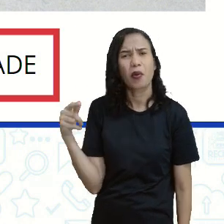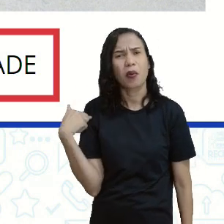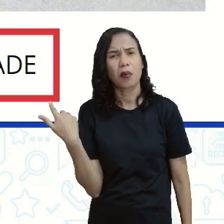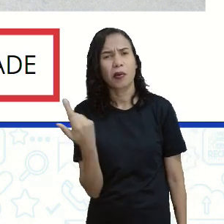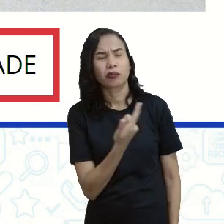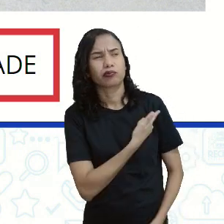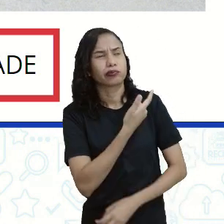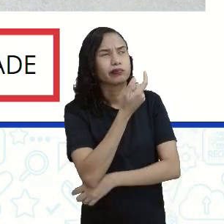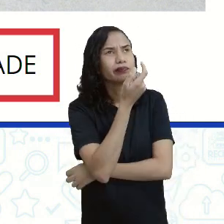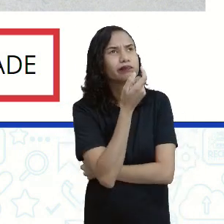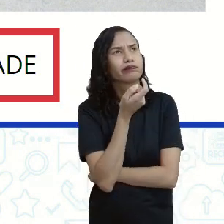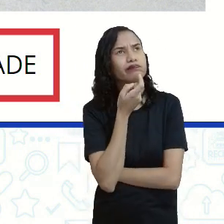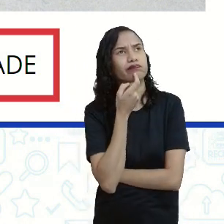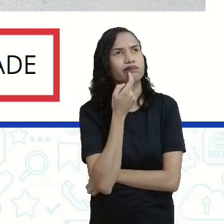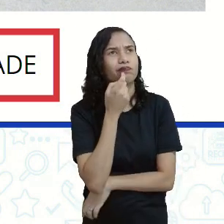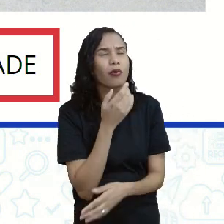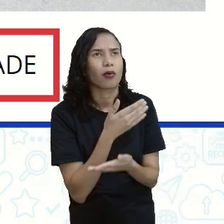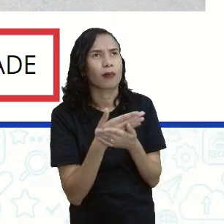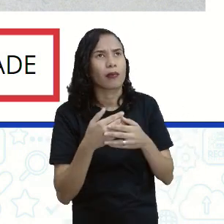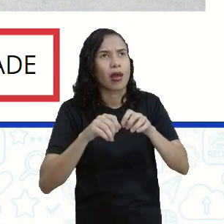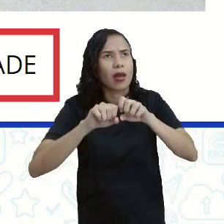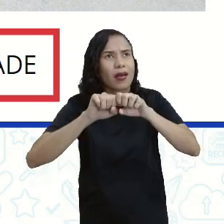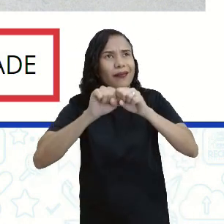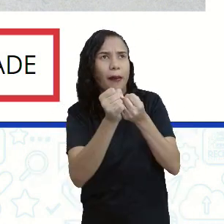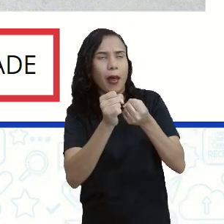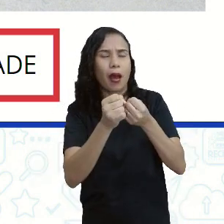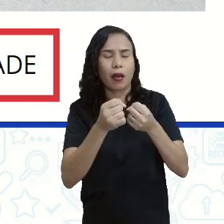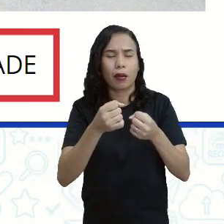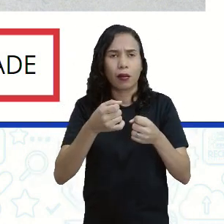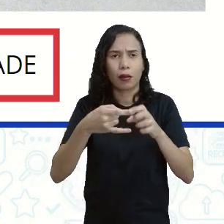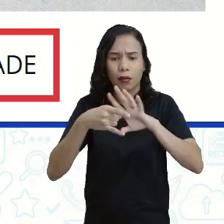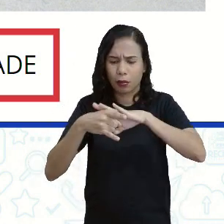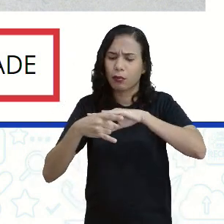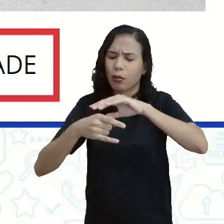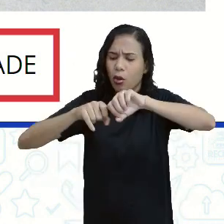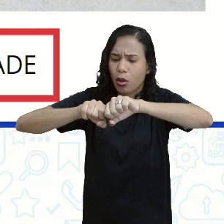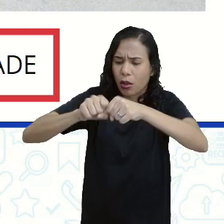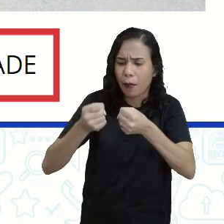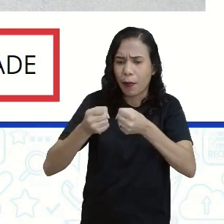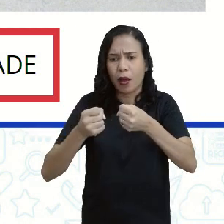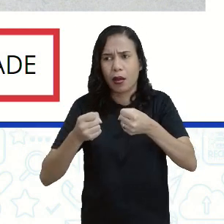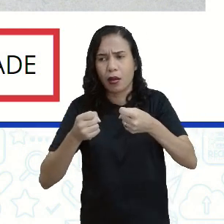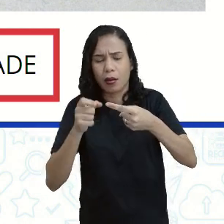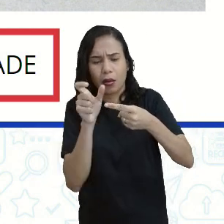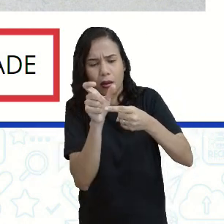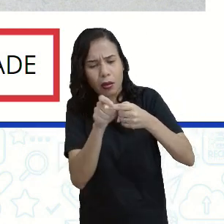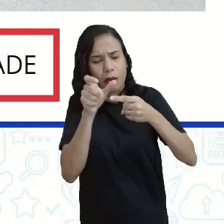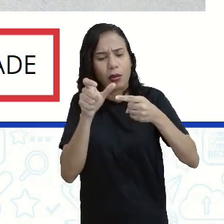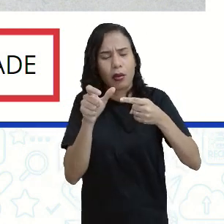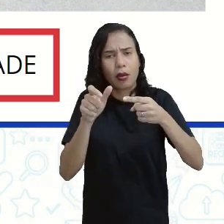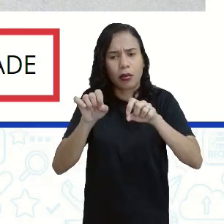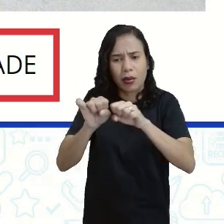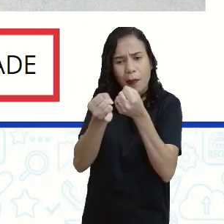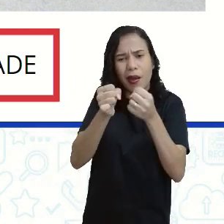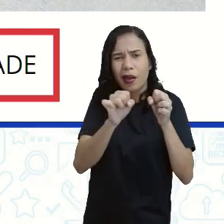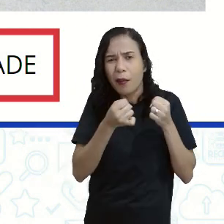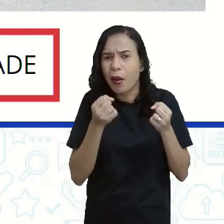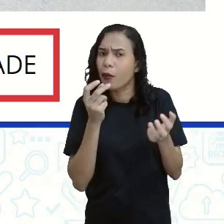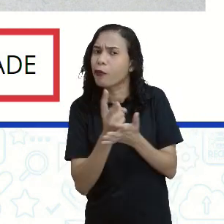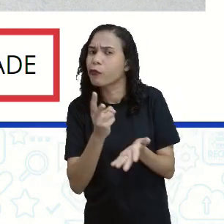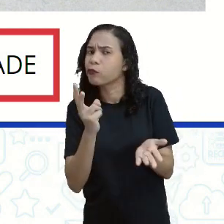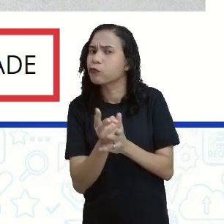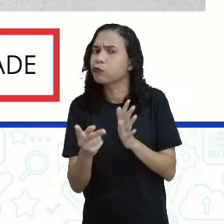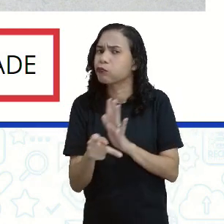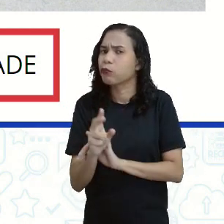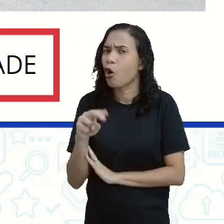gente, né, começar a partir esse ímã, ele vai continuar tendo polo norte e polo sul? For quebrando ele. Será,